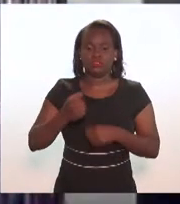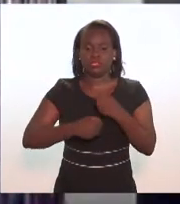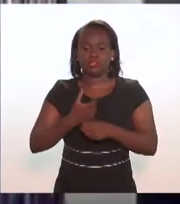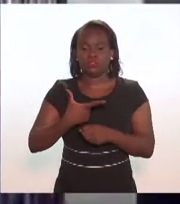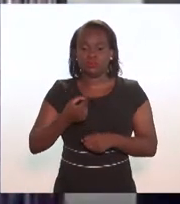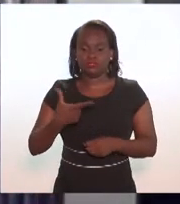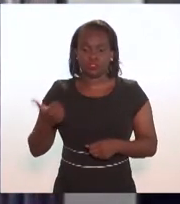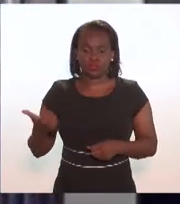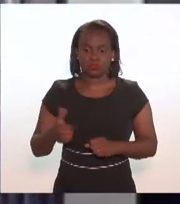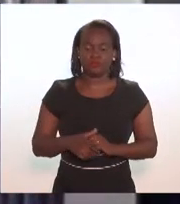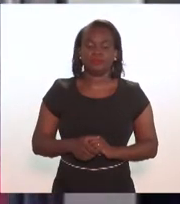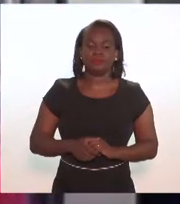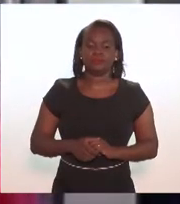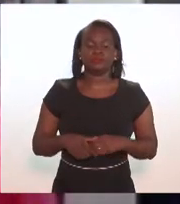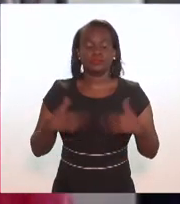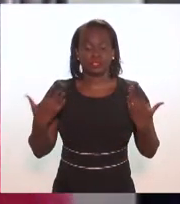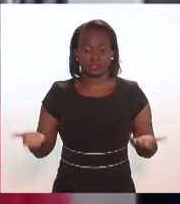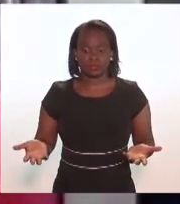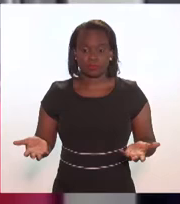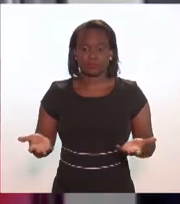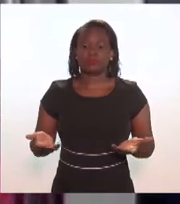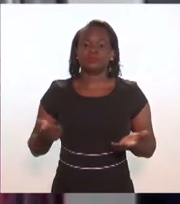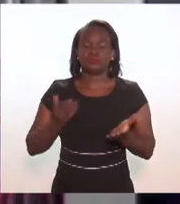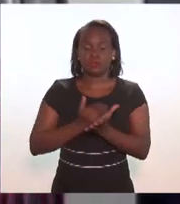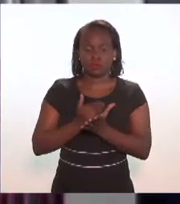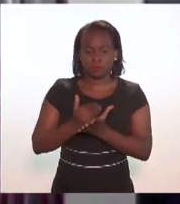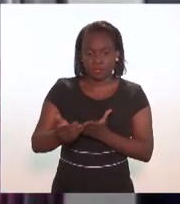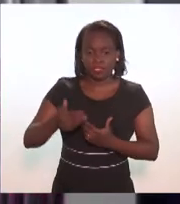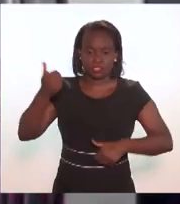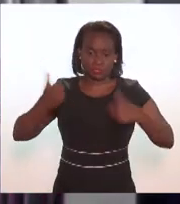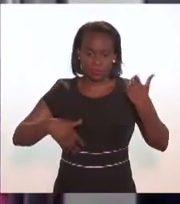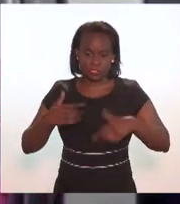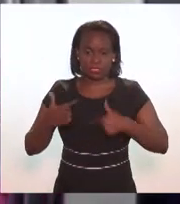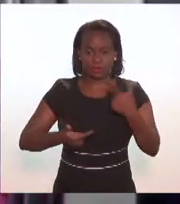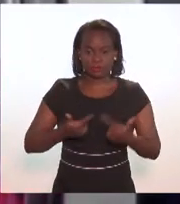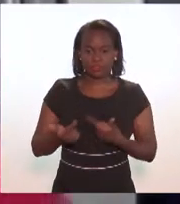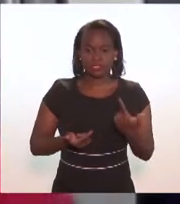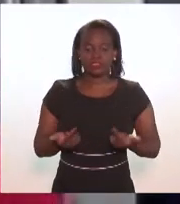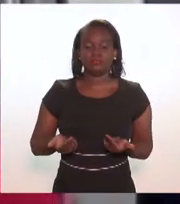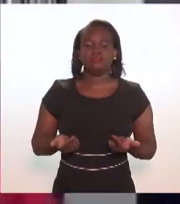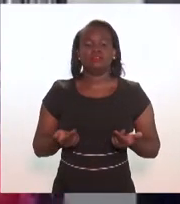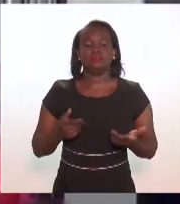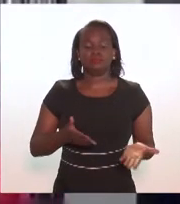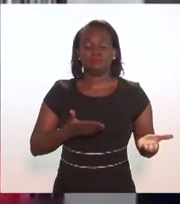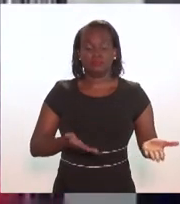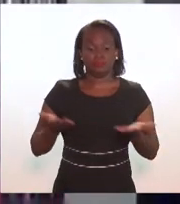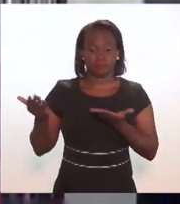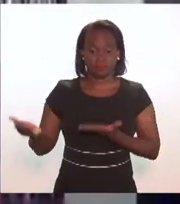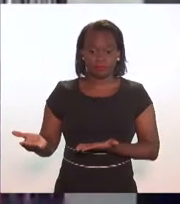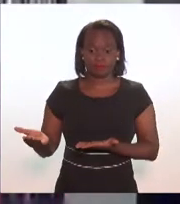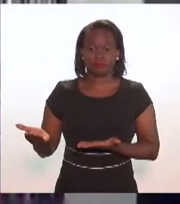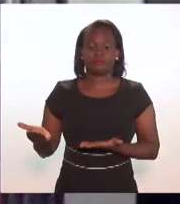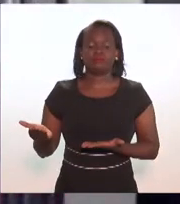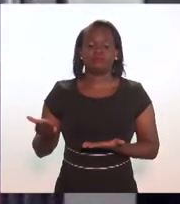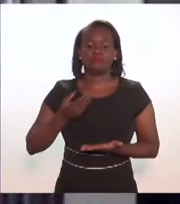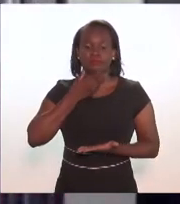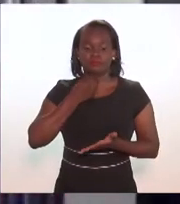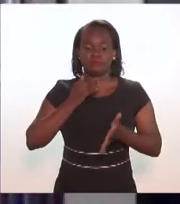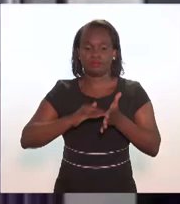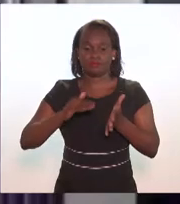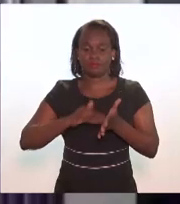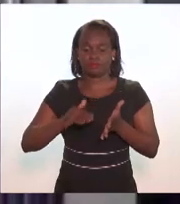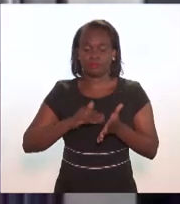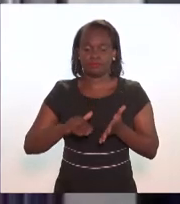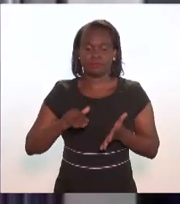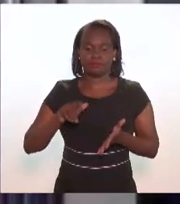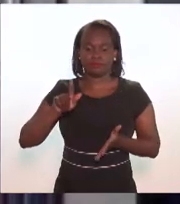2021. Portanto, para início dos nossos trabalhos, com a palavra o